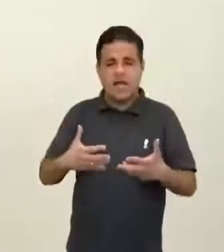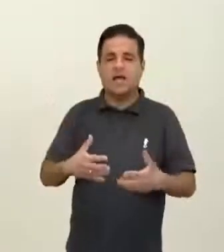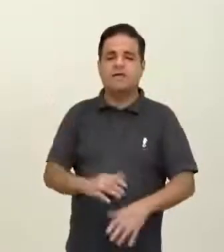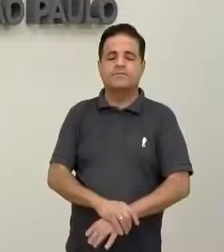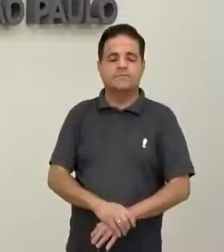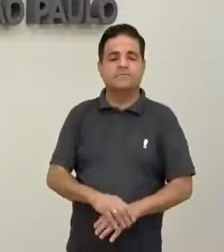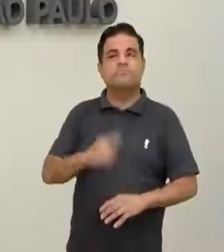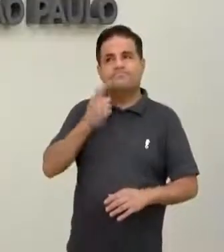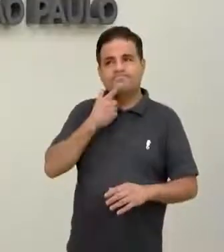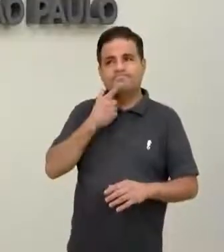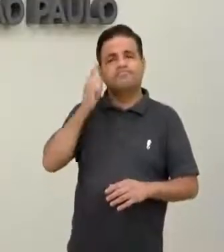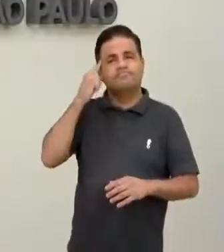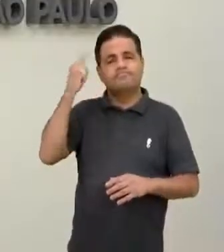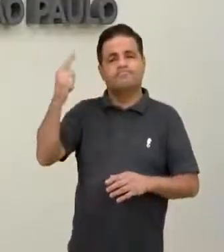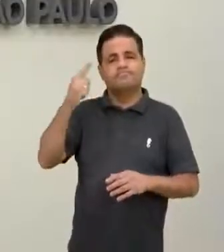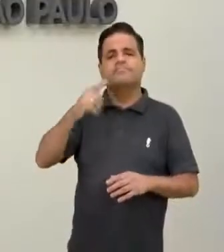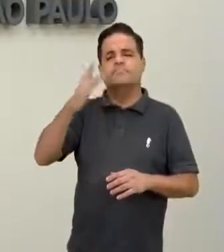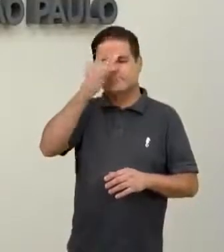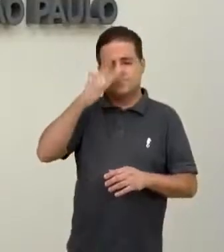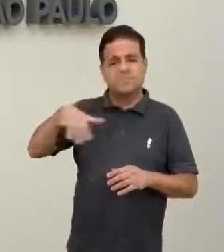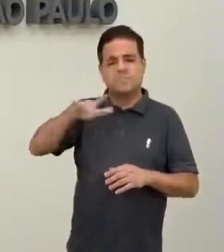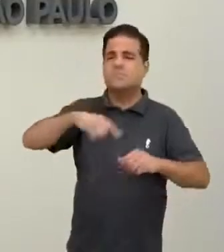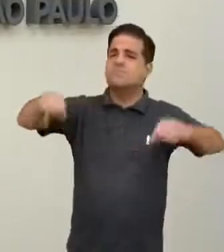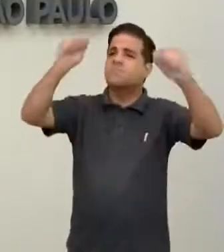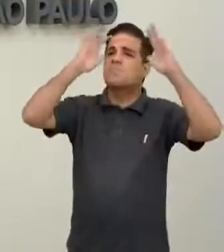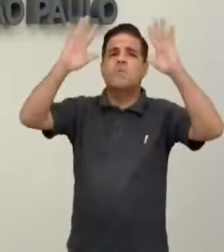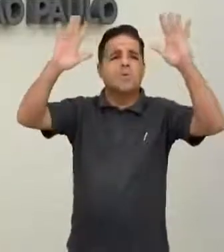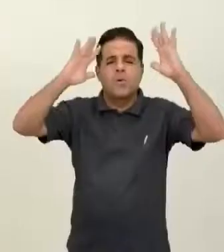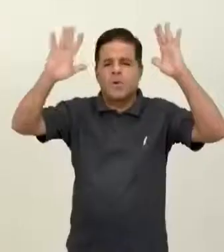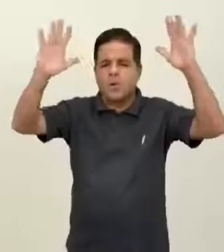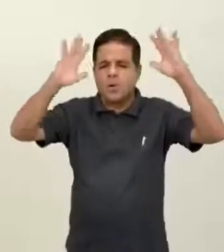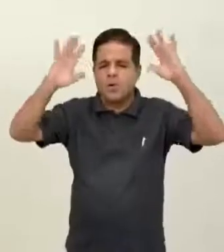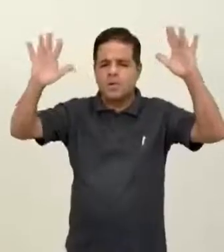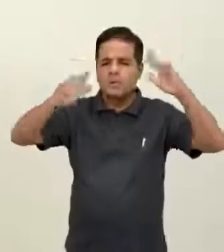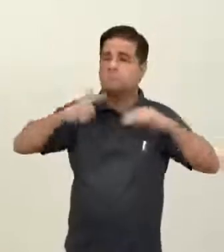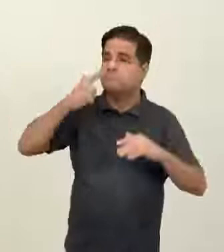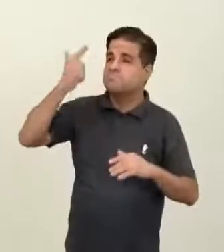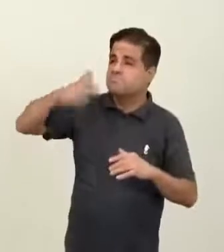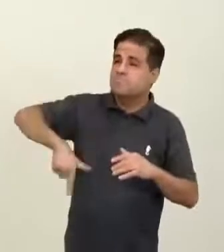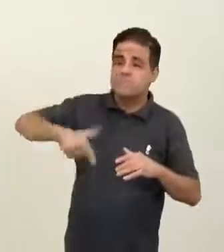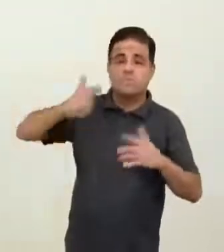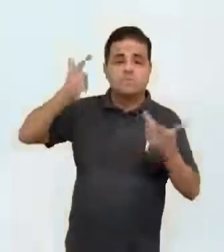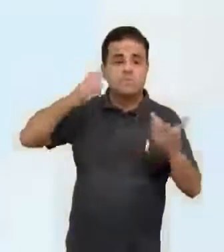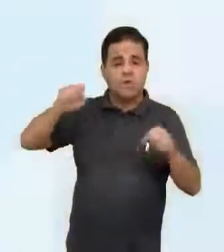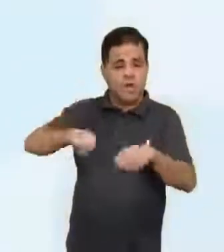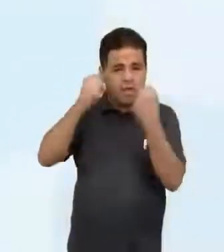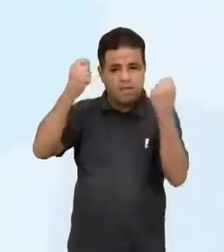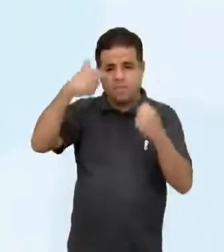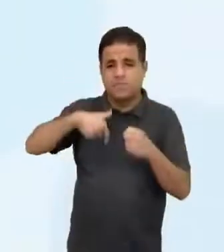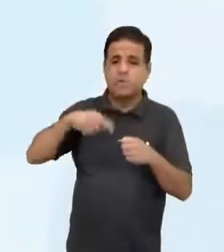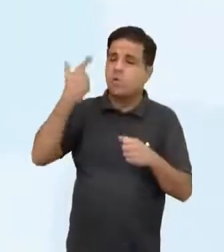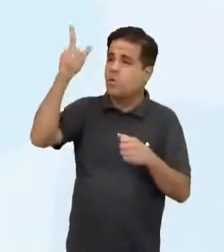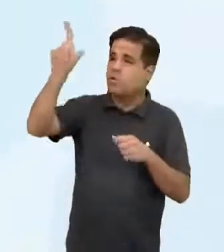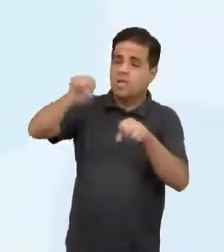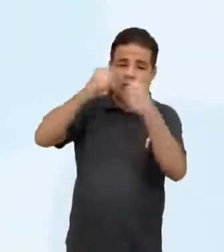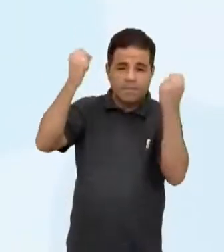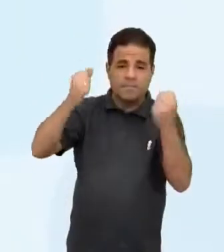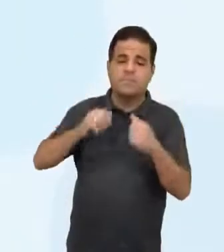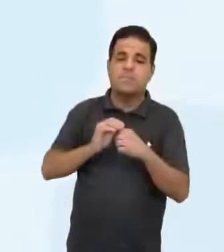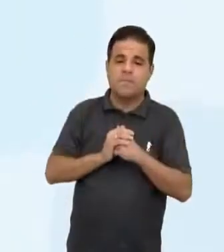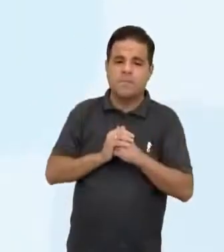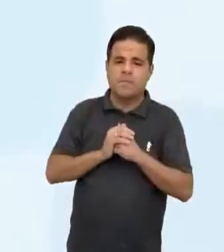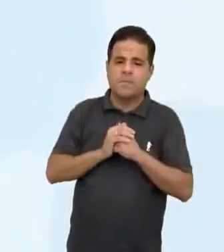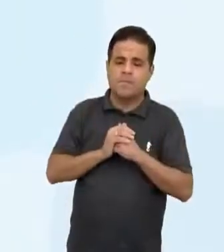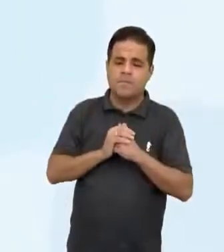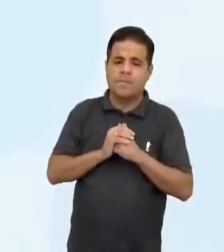que quando você fala em quebrado, hoje em dia a gente pensa mais em sem dinheiro mesmo. Não tem como, né? Vamos ver se tem mais uma aqui de estou quebrado. Ó, tem outra, estou quebrado, ó. Sem nesse